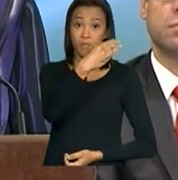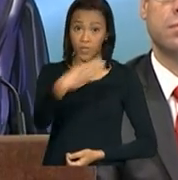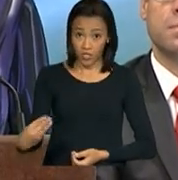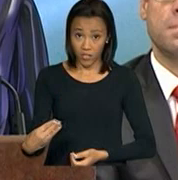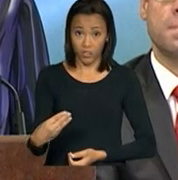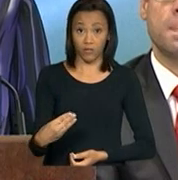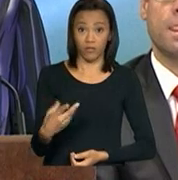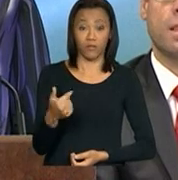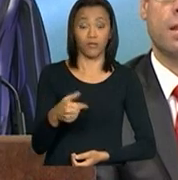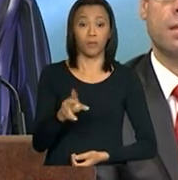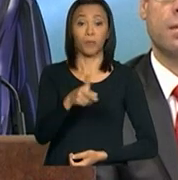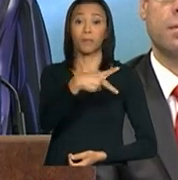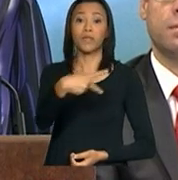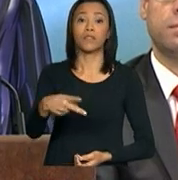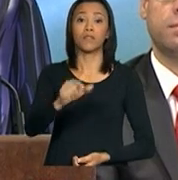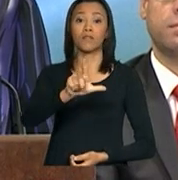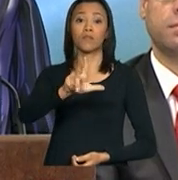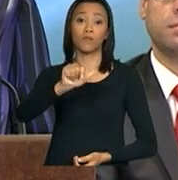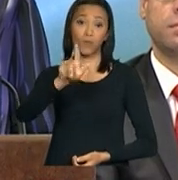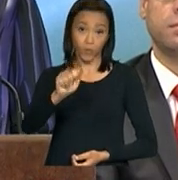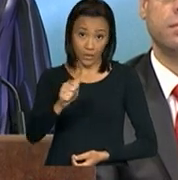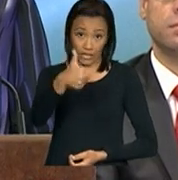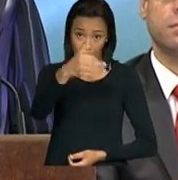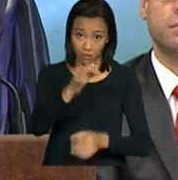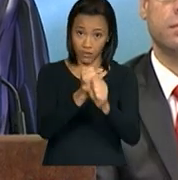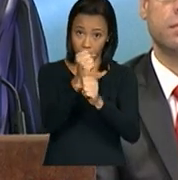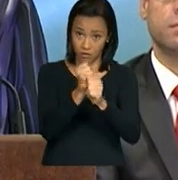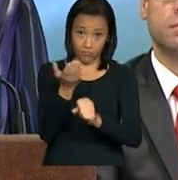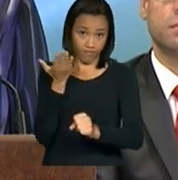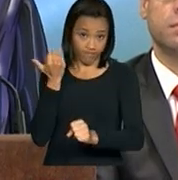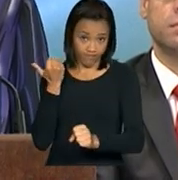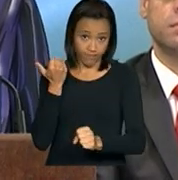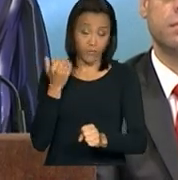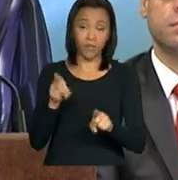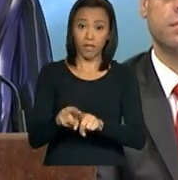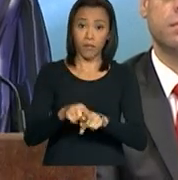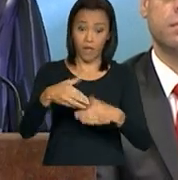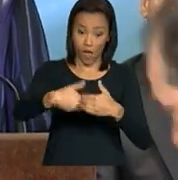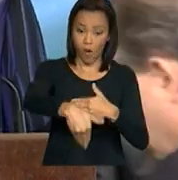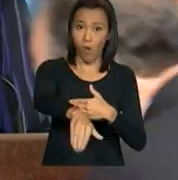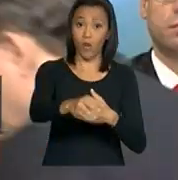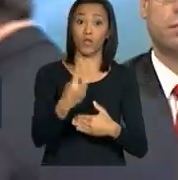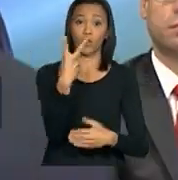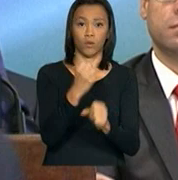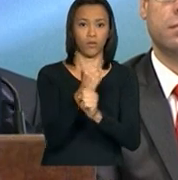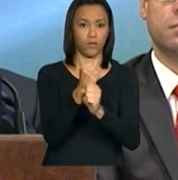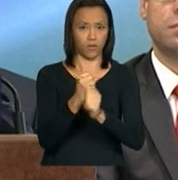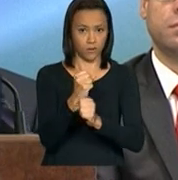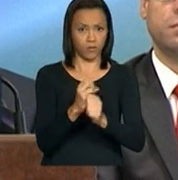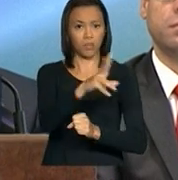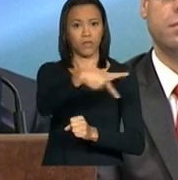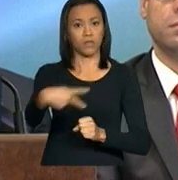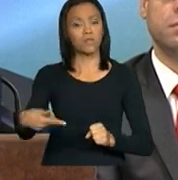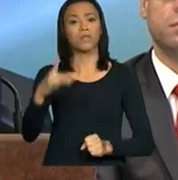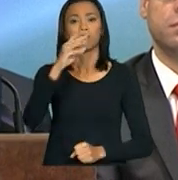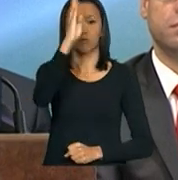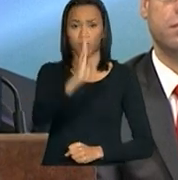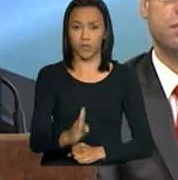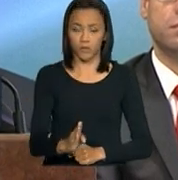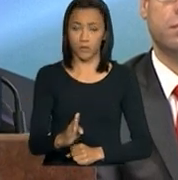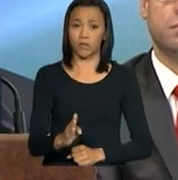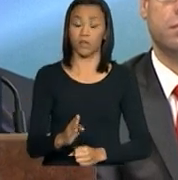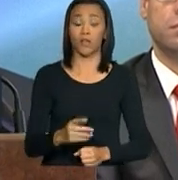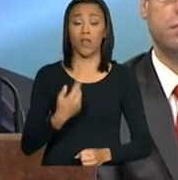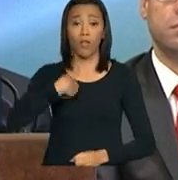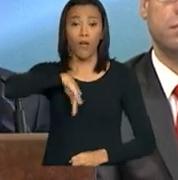presidente Lula e agora como nos últimos do anos como Presidenta da República e a